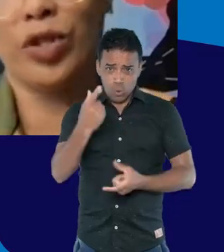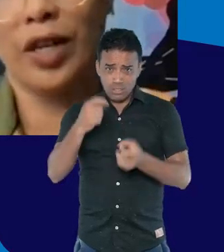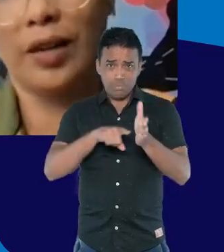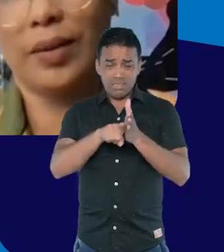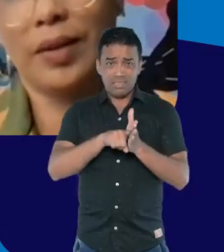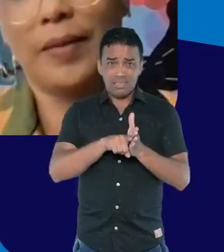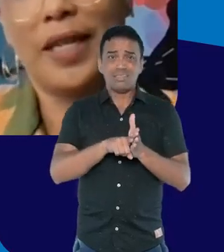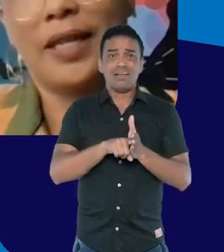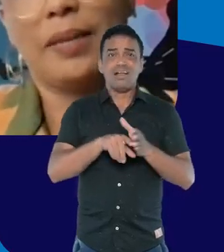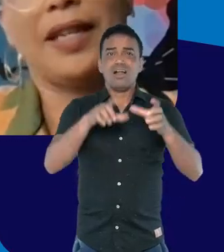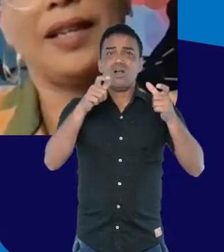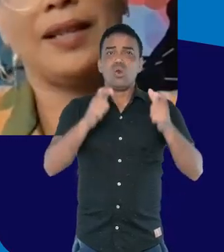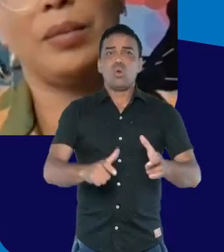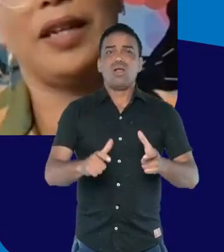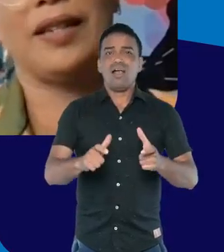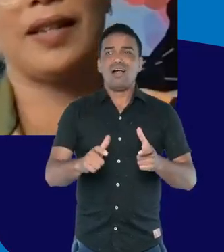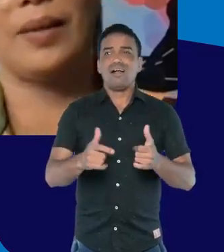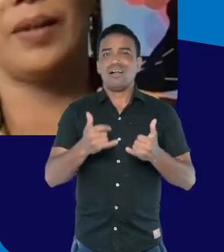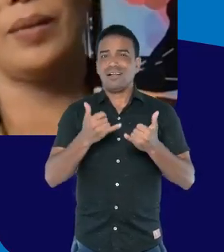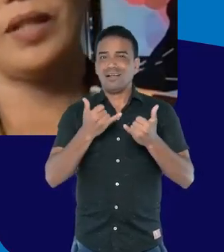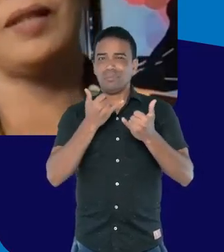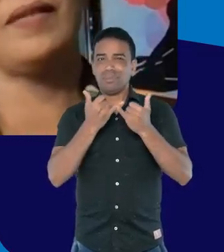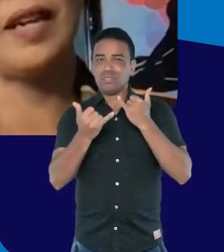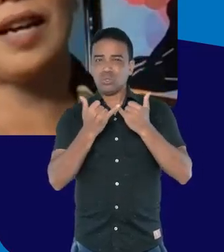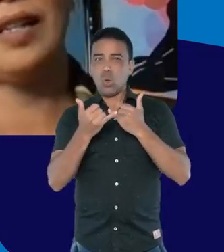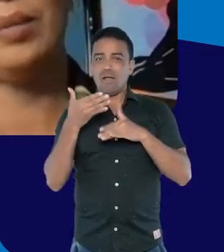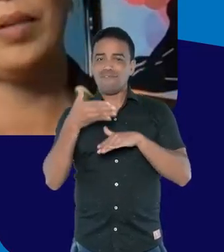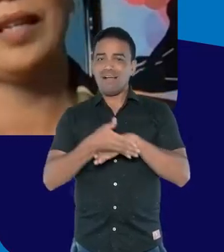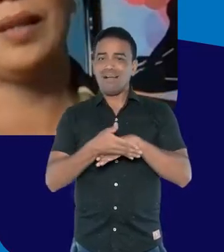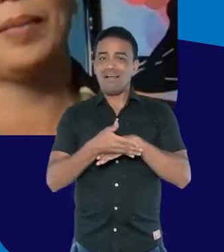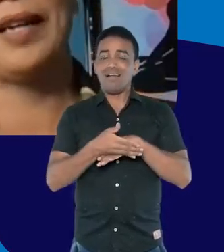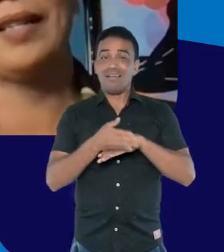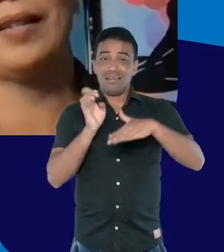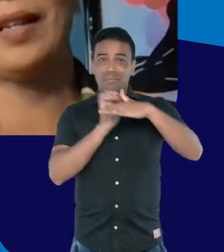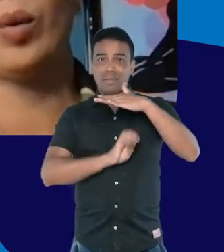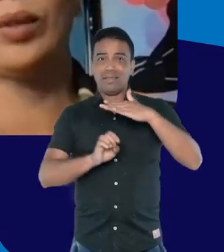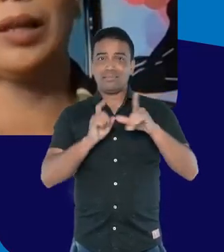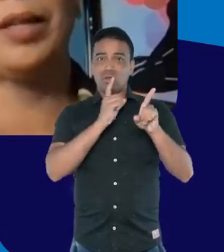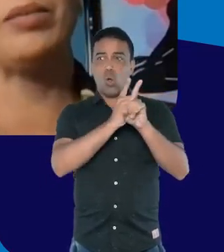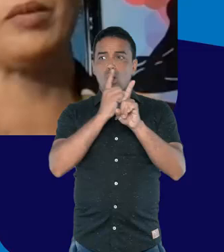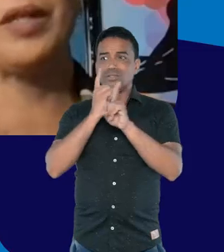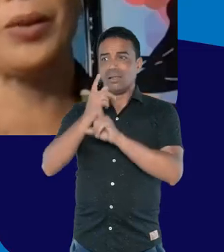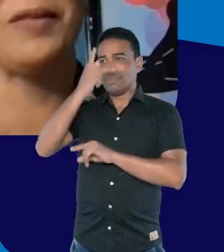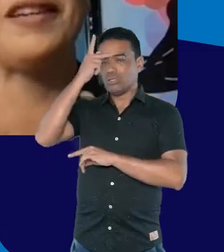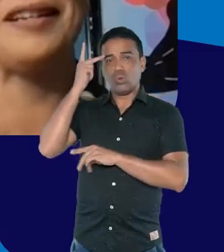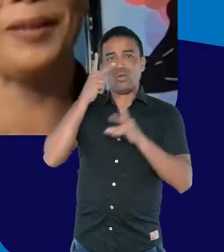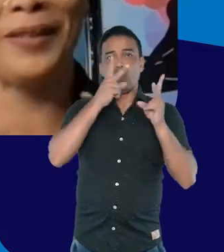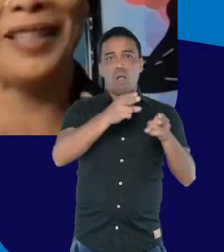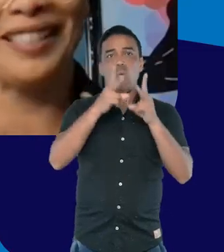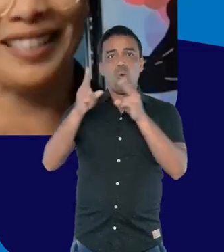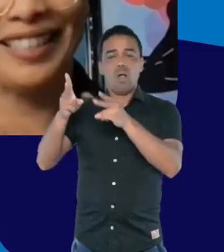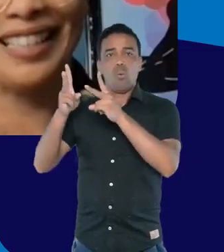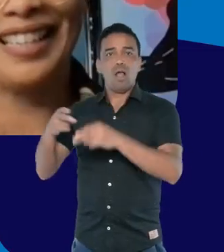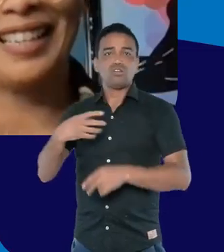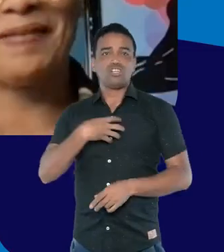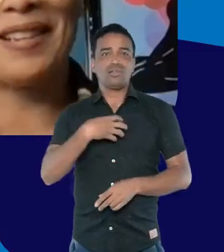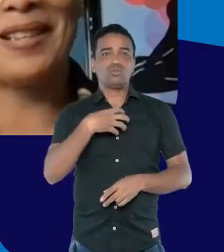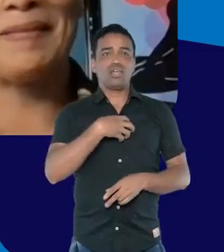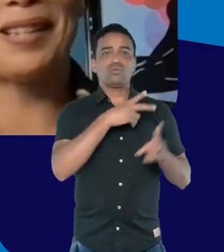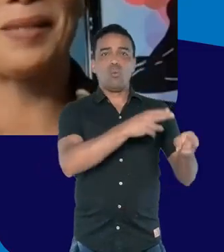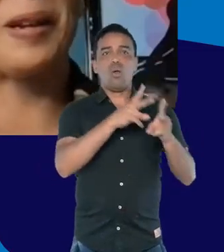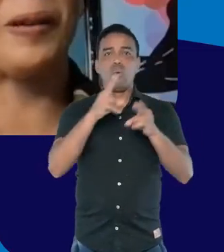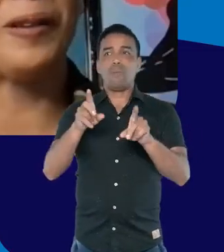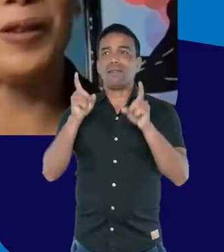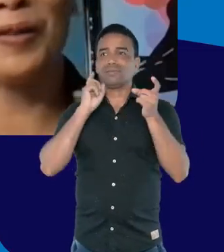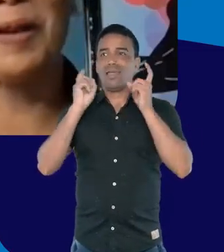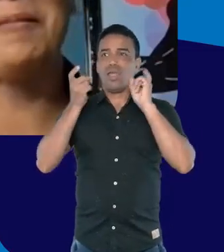mais homogêneos, sabe aqueles ambientes que às vezes você vai na empresa e parece que você encontra a mesma pessoa várias vezes,